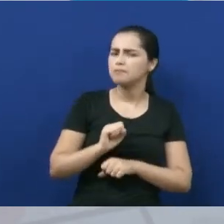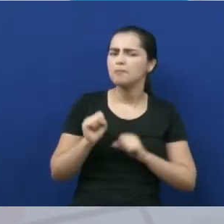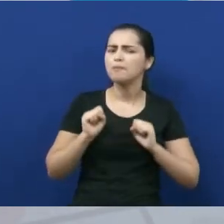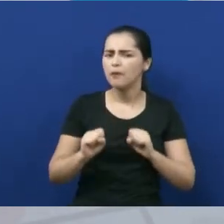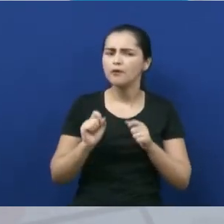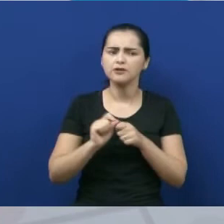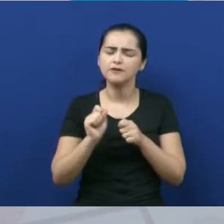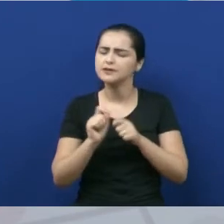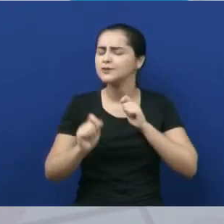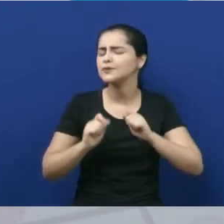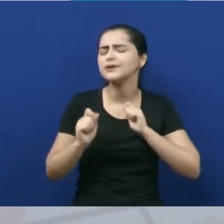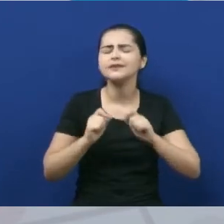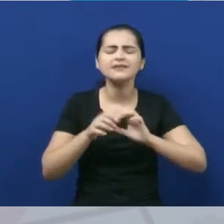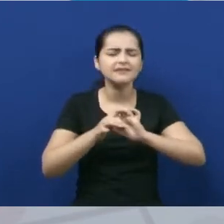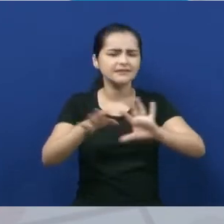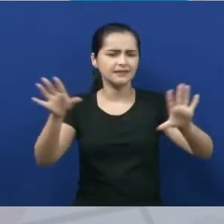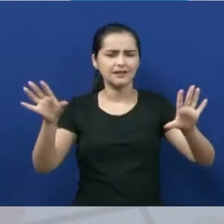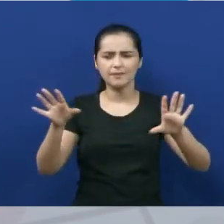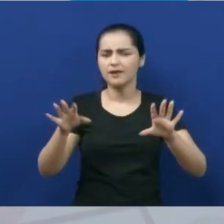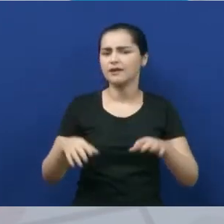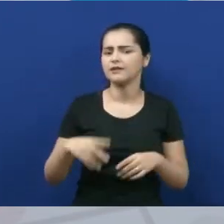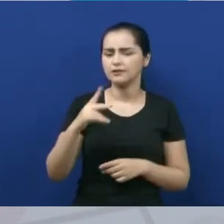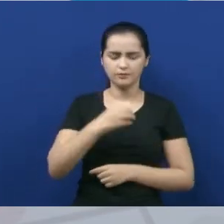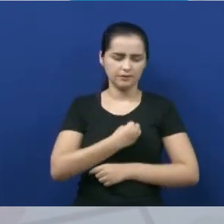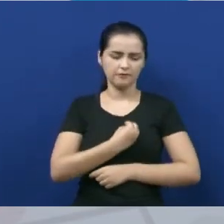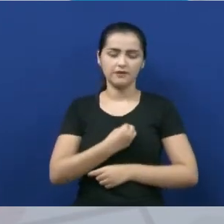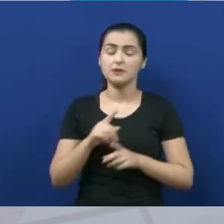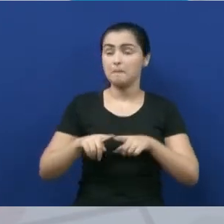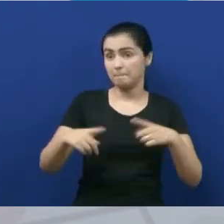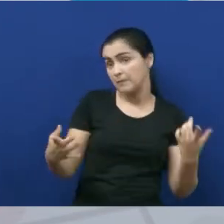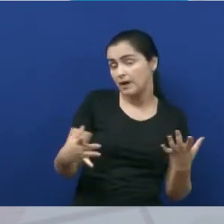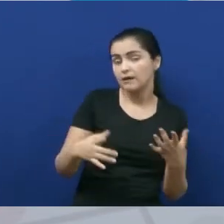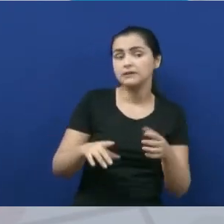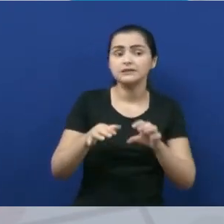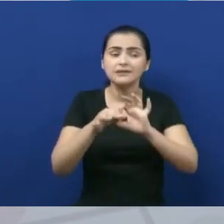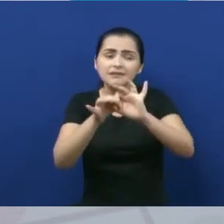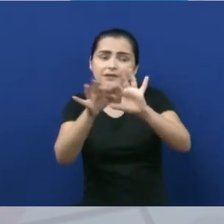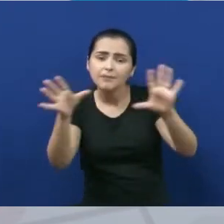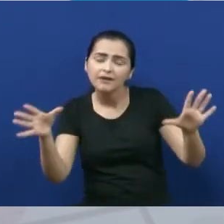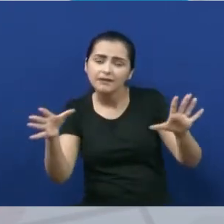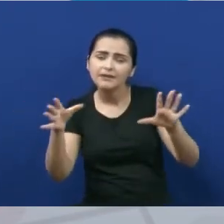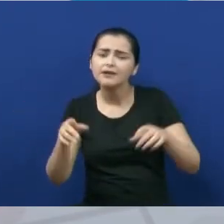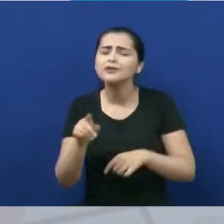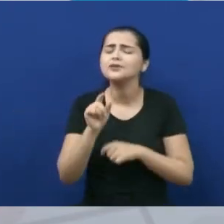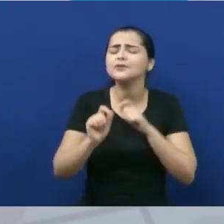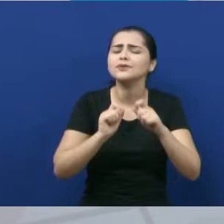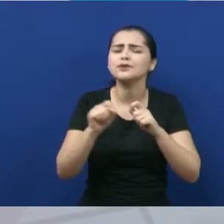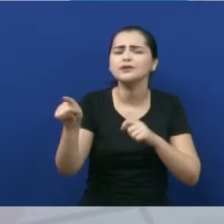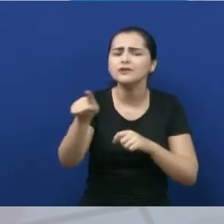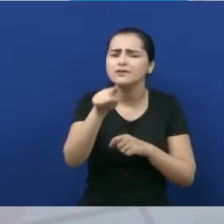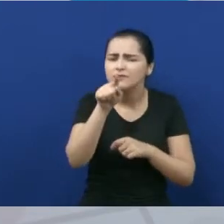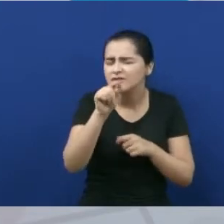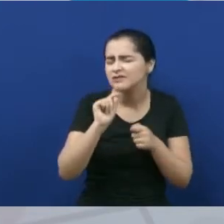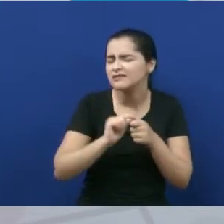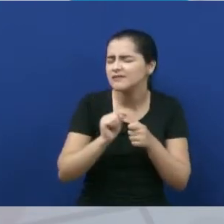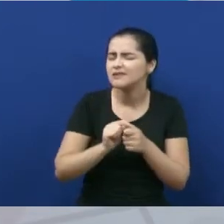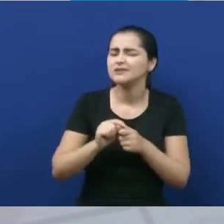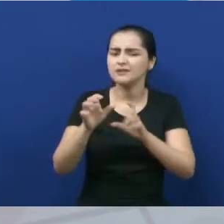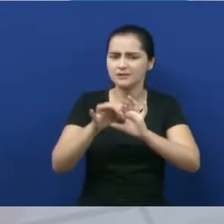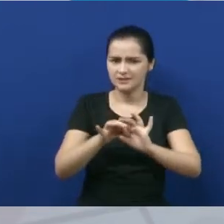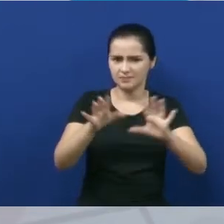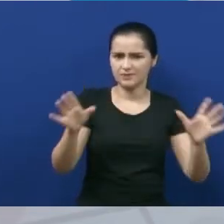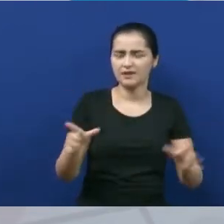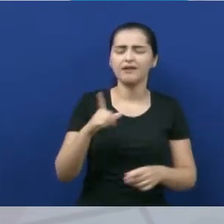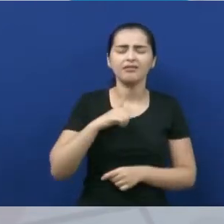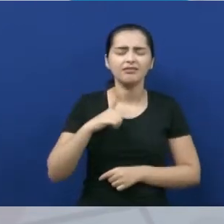mas na verdade essa liberdade quando ela chega para vocês o que que vocês fariam na verdade com essa liberdade será que